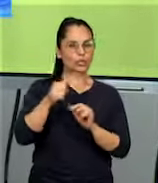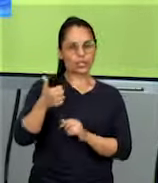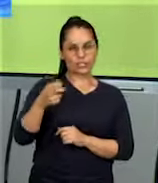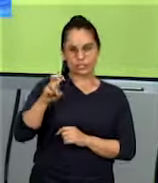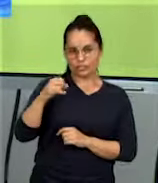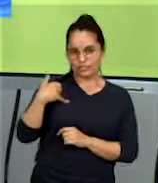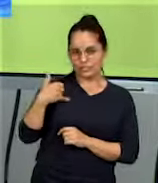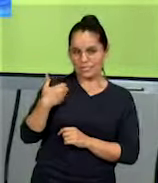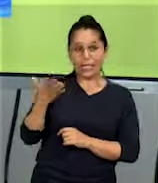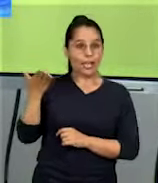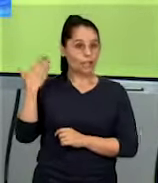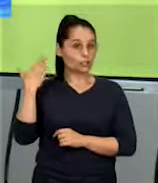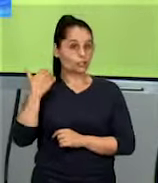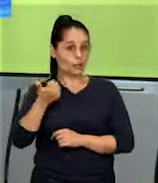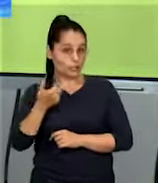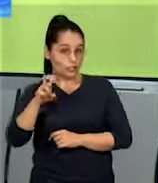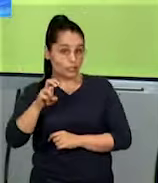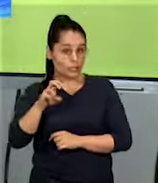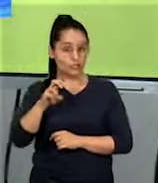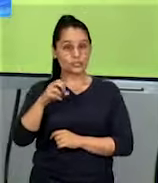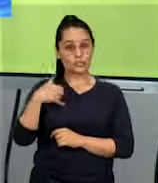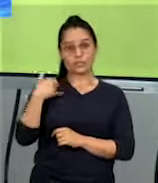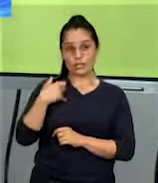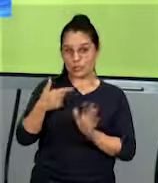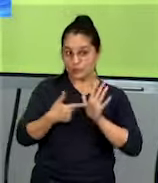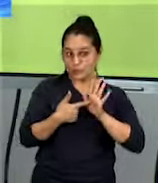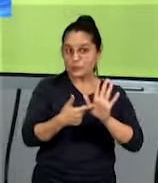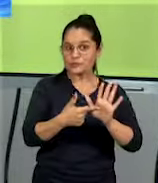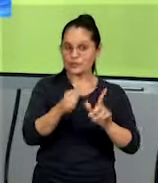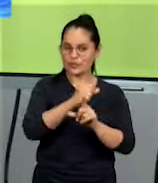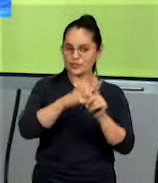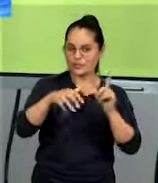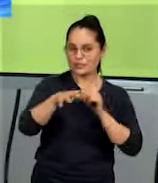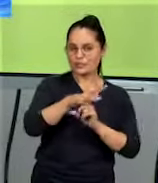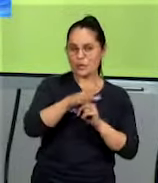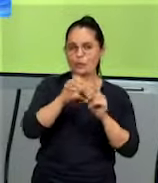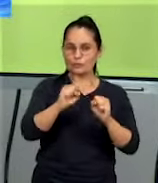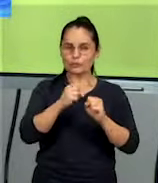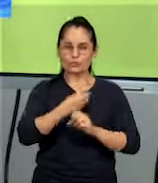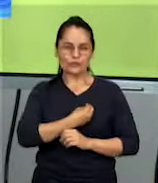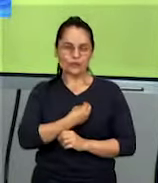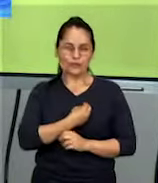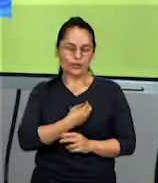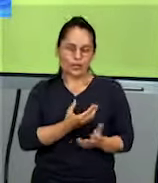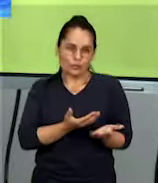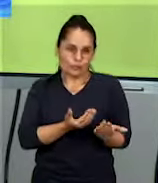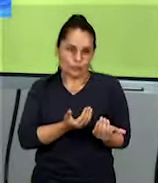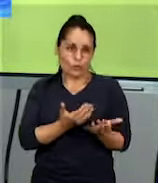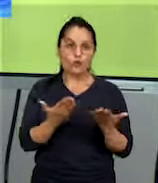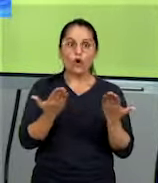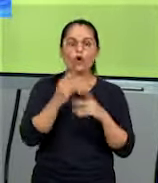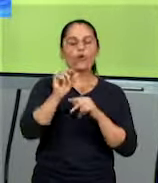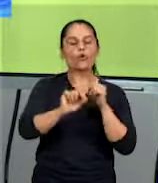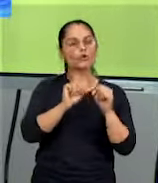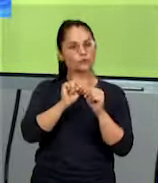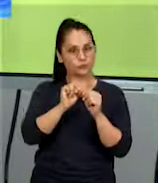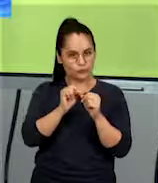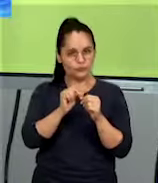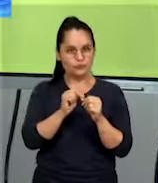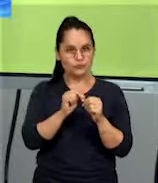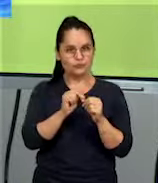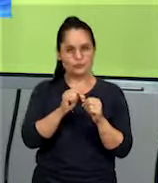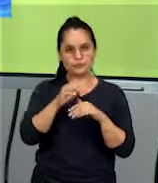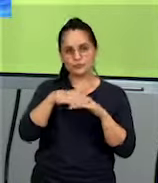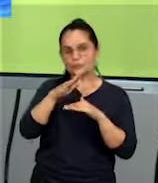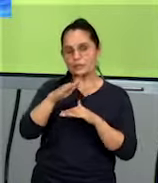Porque antigamente, aos 15 anos, a menina era apresentada para a sociedade e podia viver como moça. E hoje em dia é comemorado